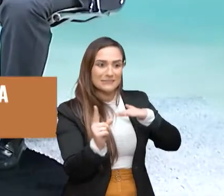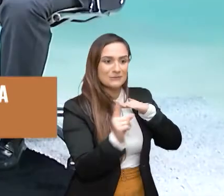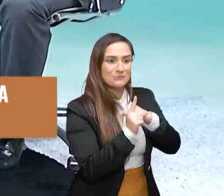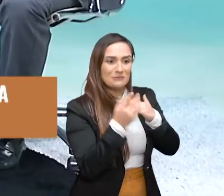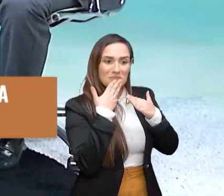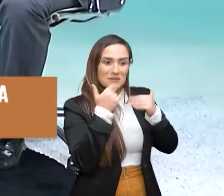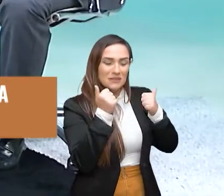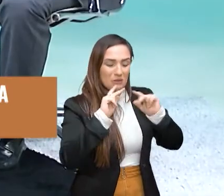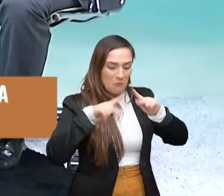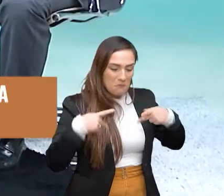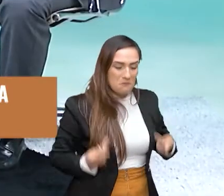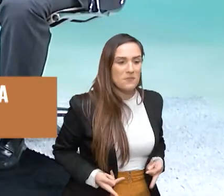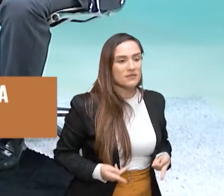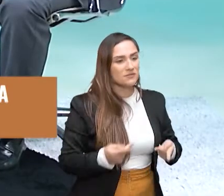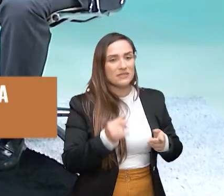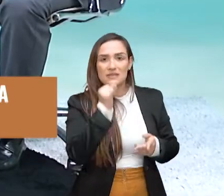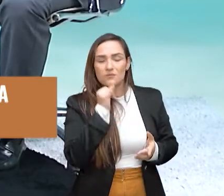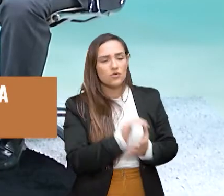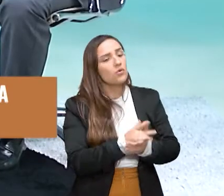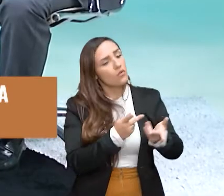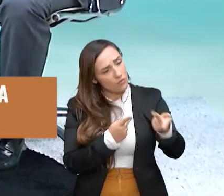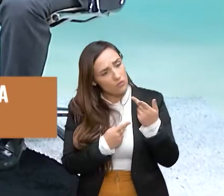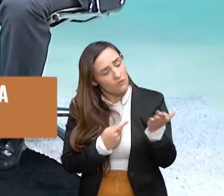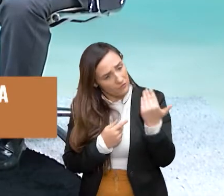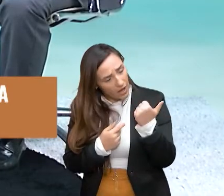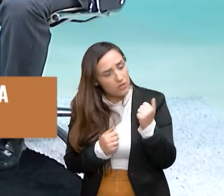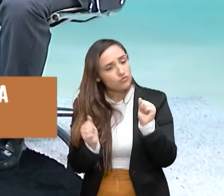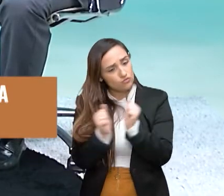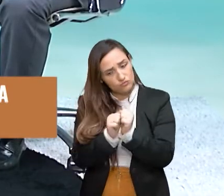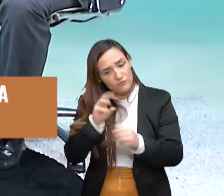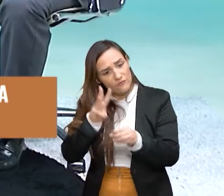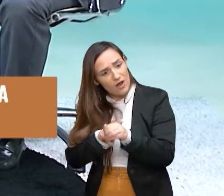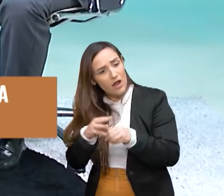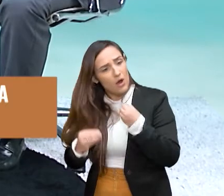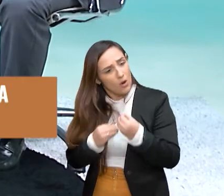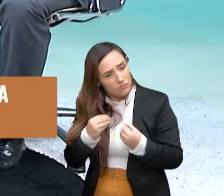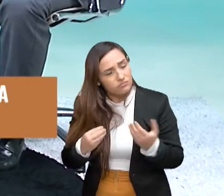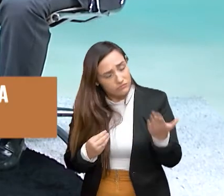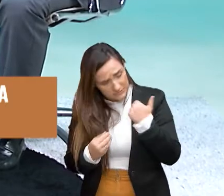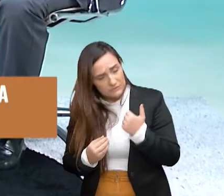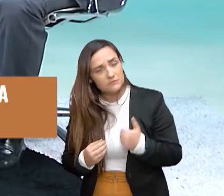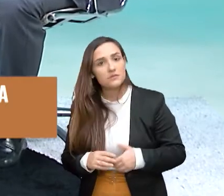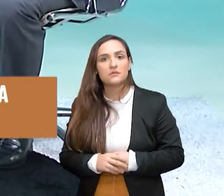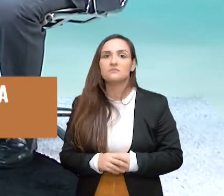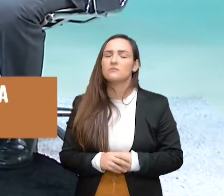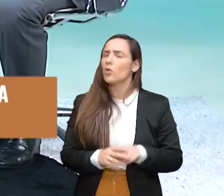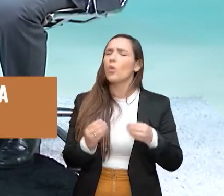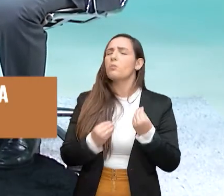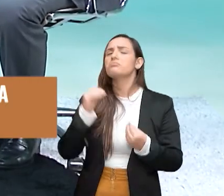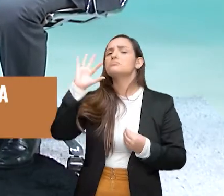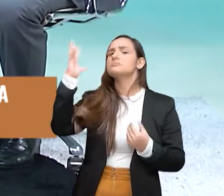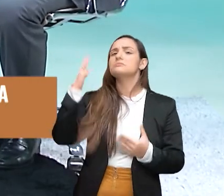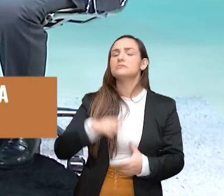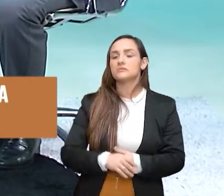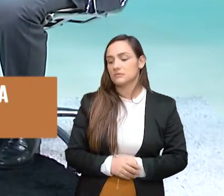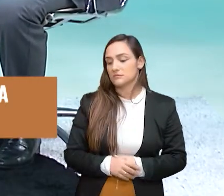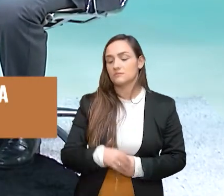atendimento mais humanizado, né? De ir lá e convidar para ir até a van. Como que é, doutor? Sim,